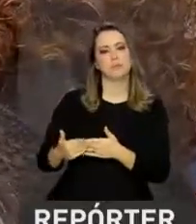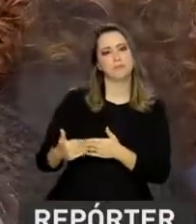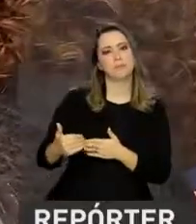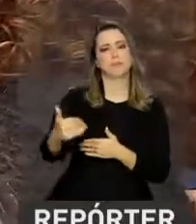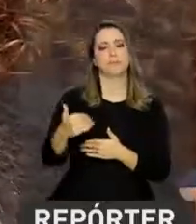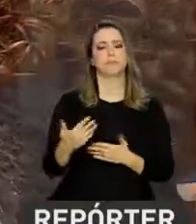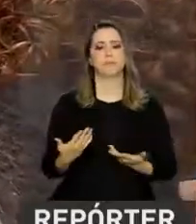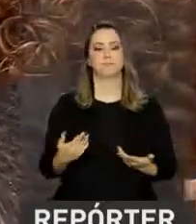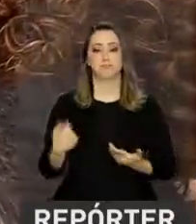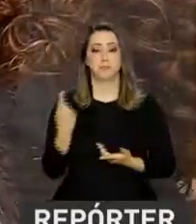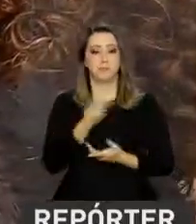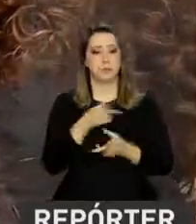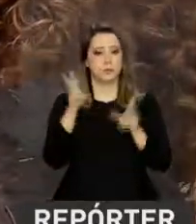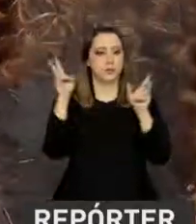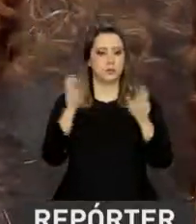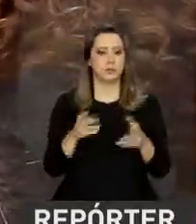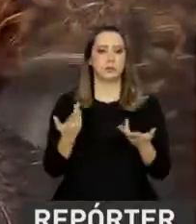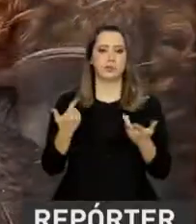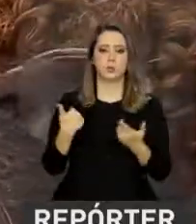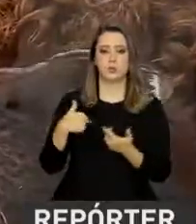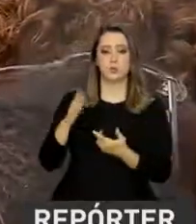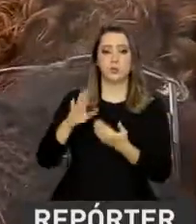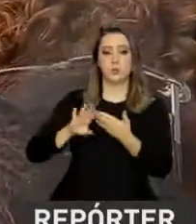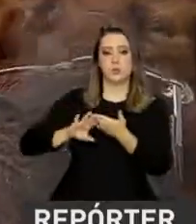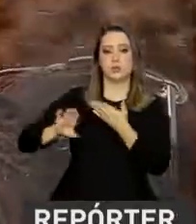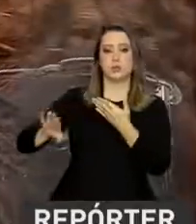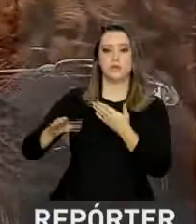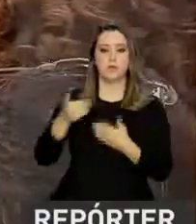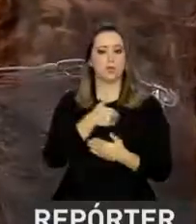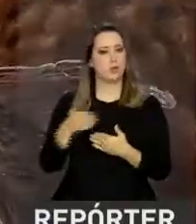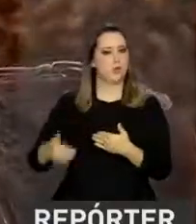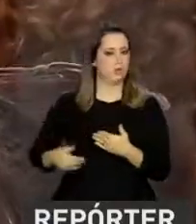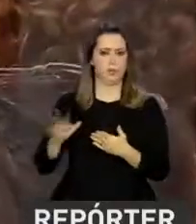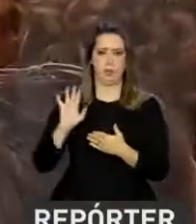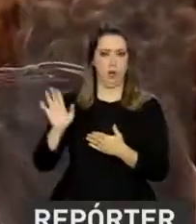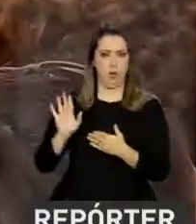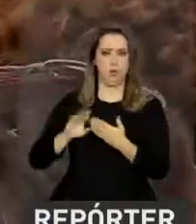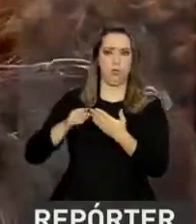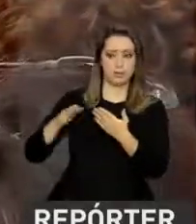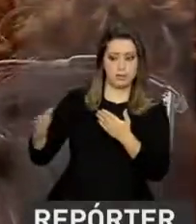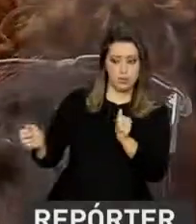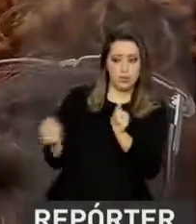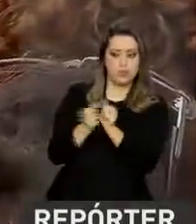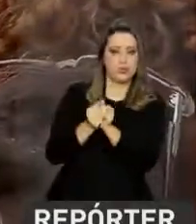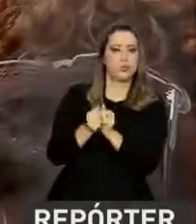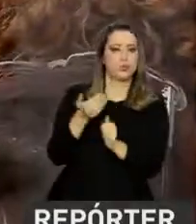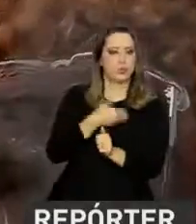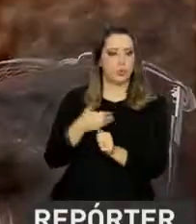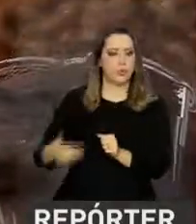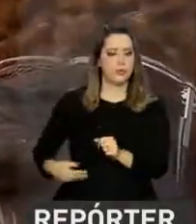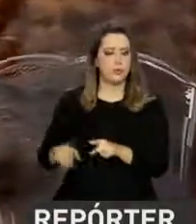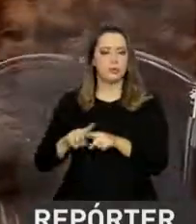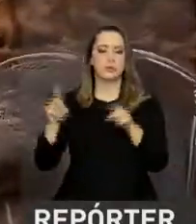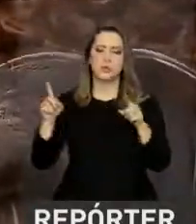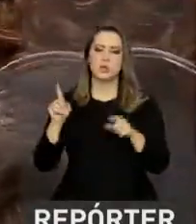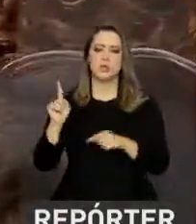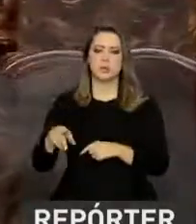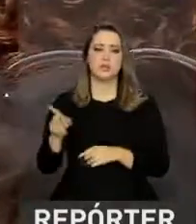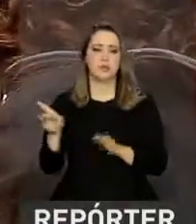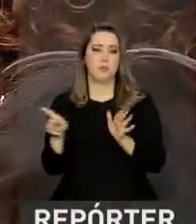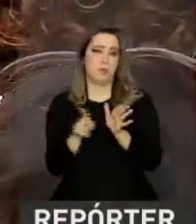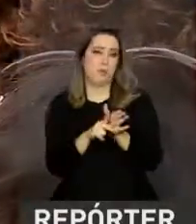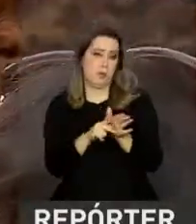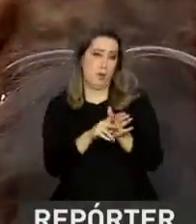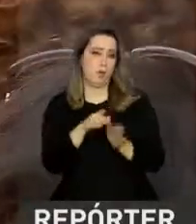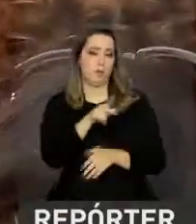nós estamos tratando disso não é uma situação que está fora do governo todavia o presidente comum é característica dele é